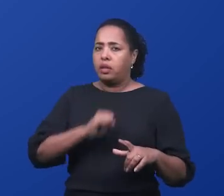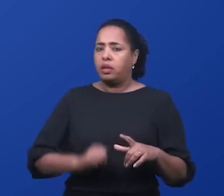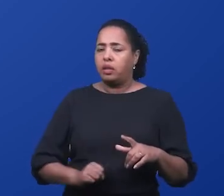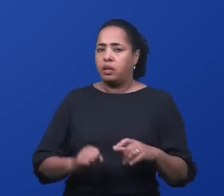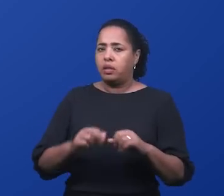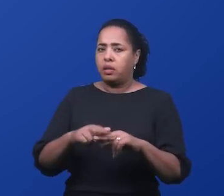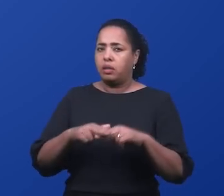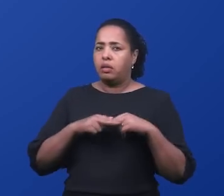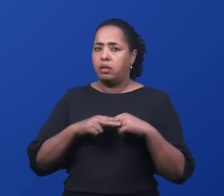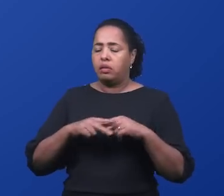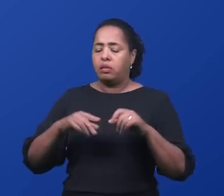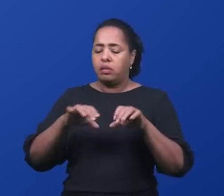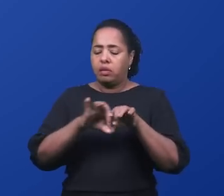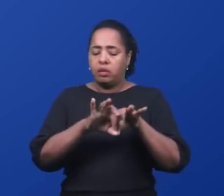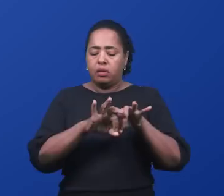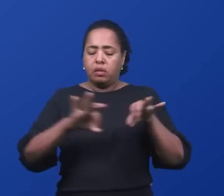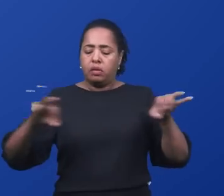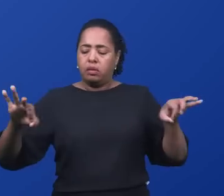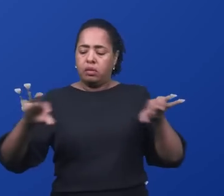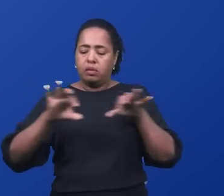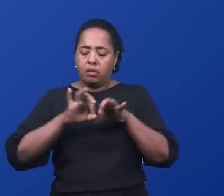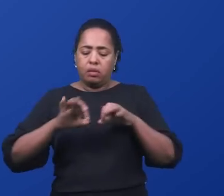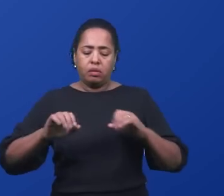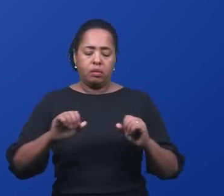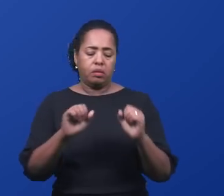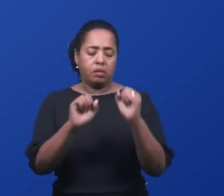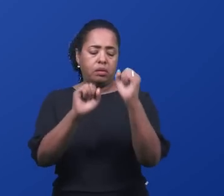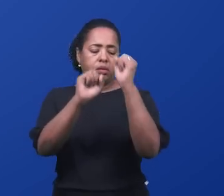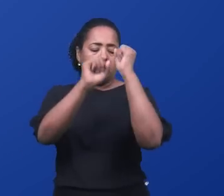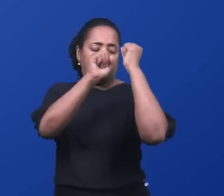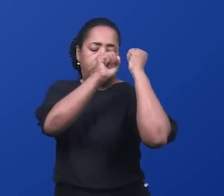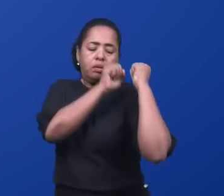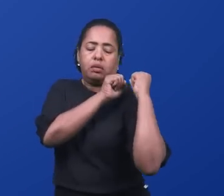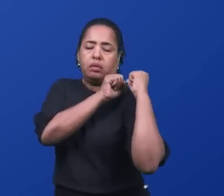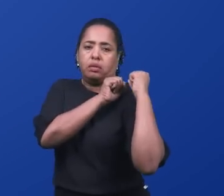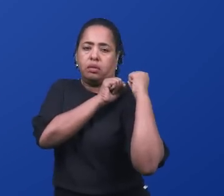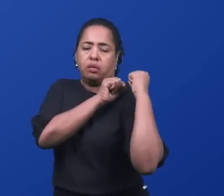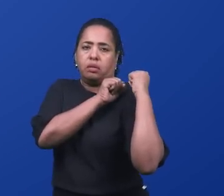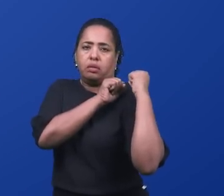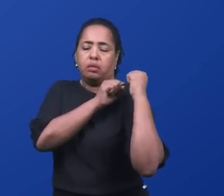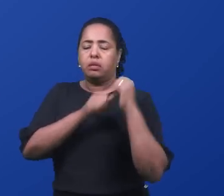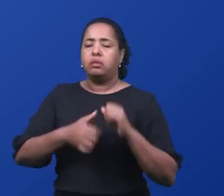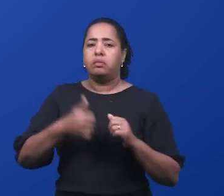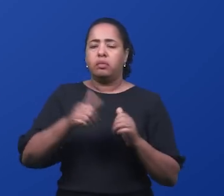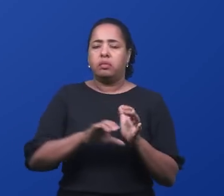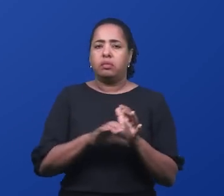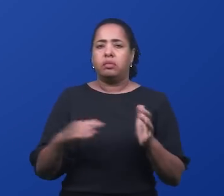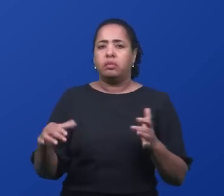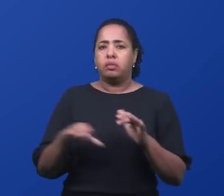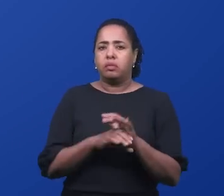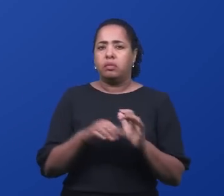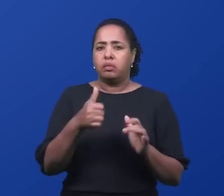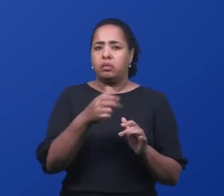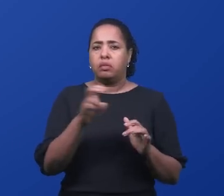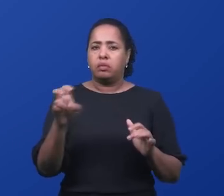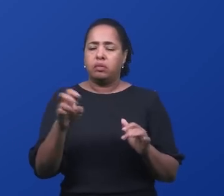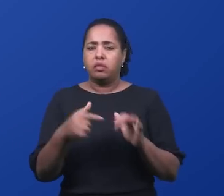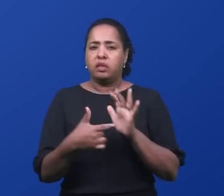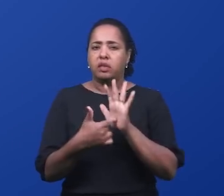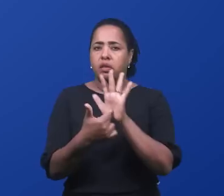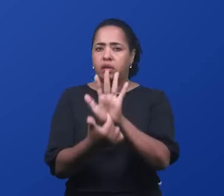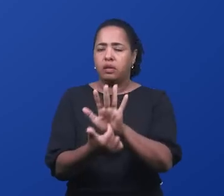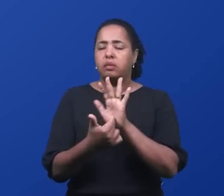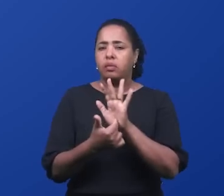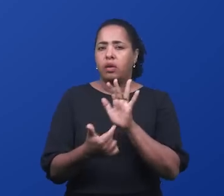sacerdotes, através das varas que haviam na arca. E isso está lá em 1 Crônicas, capítulo 15,